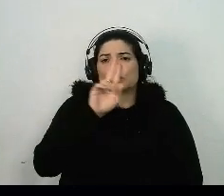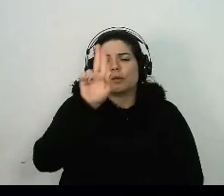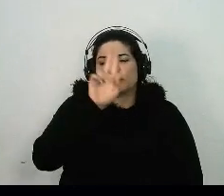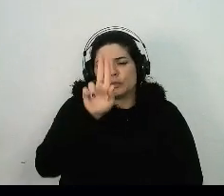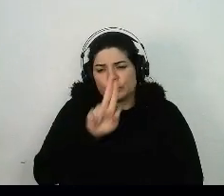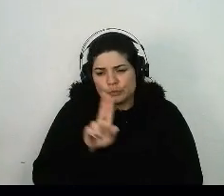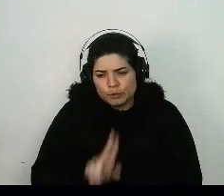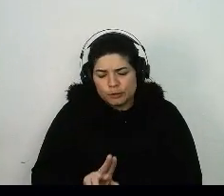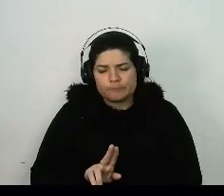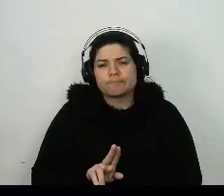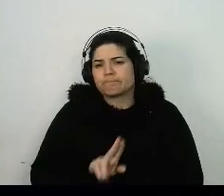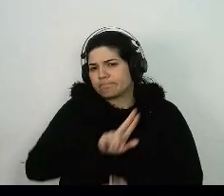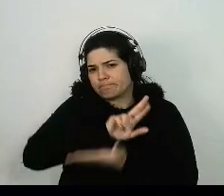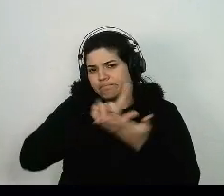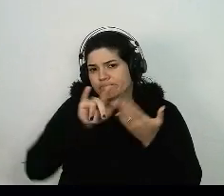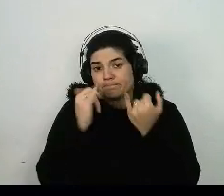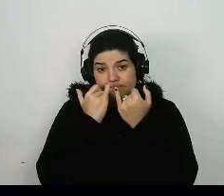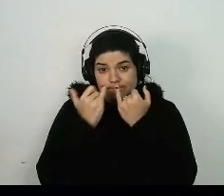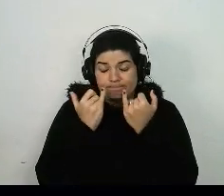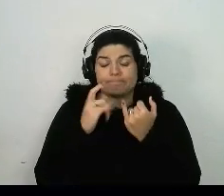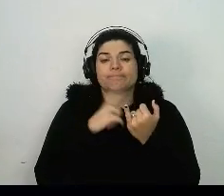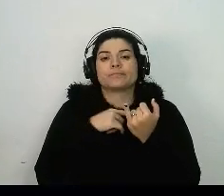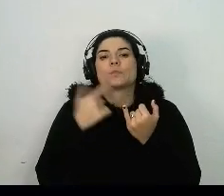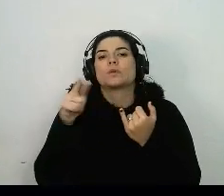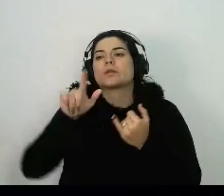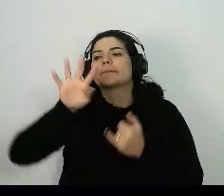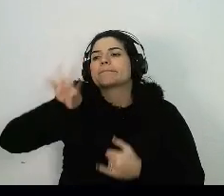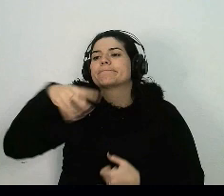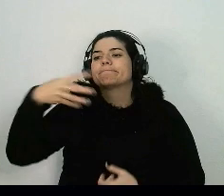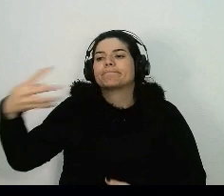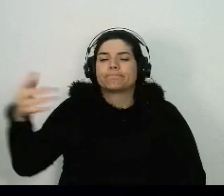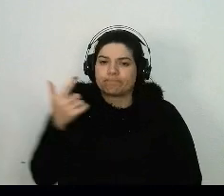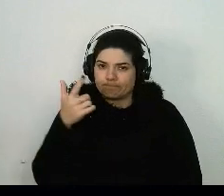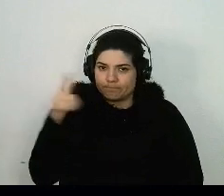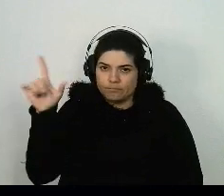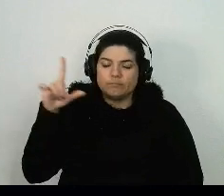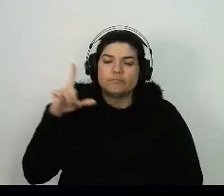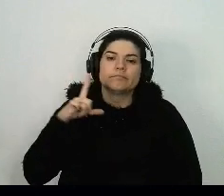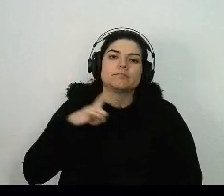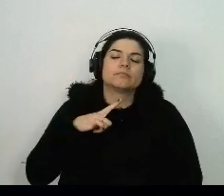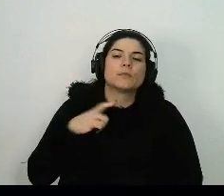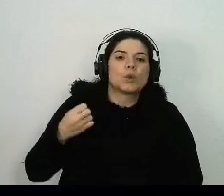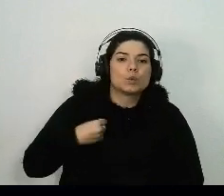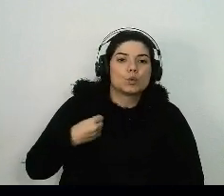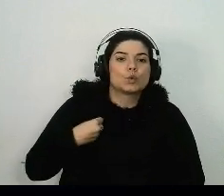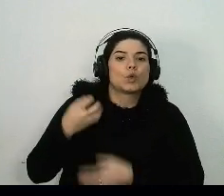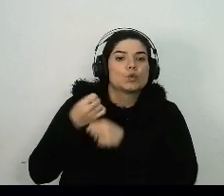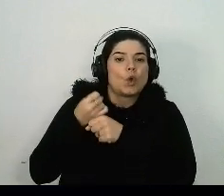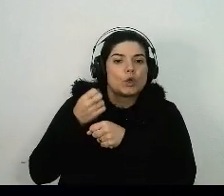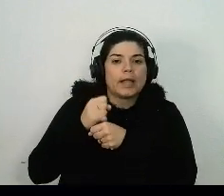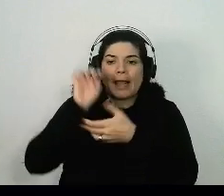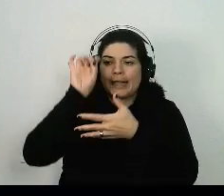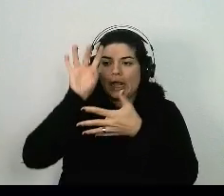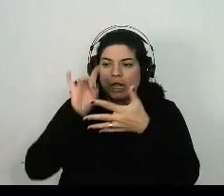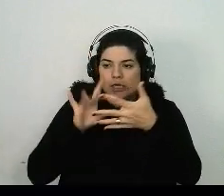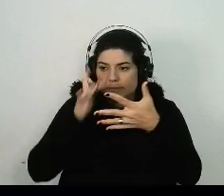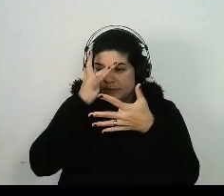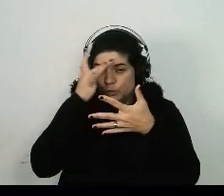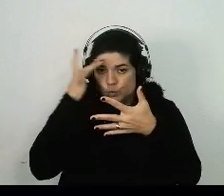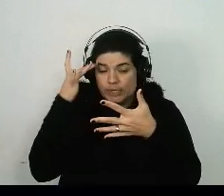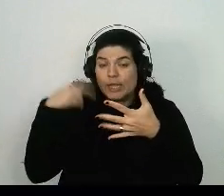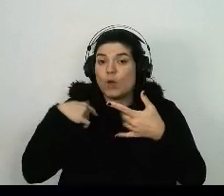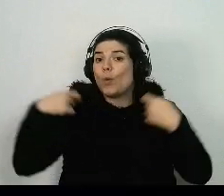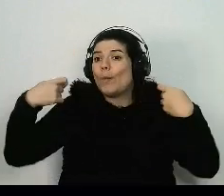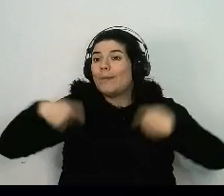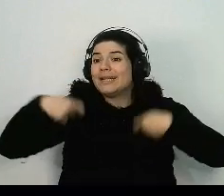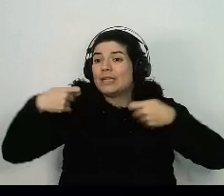outras informações. E eu tenho uma outra planilha B, onde eu vou ter as notas, né, de cada uma dessas pessoas. E eu preciso buscar a informação